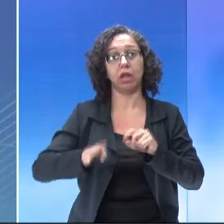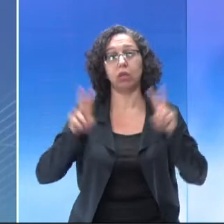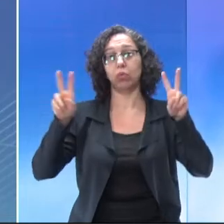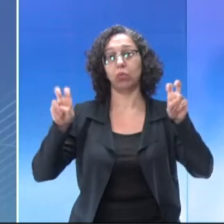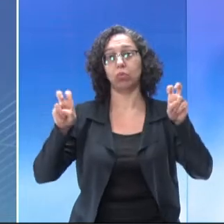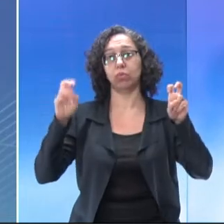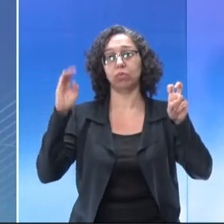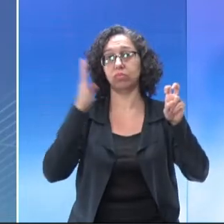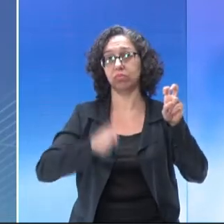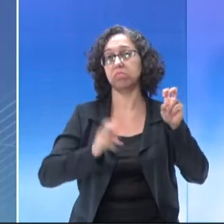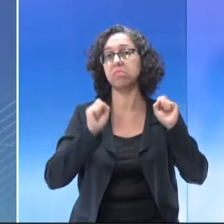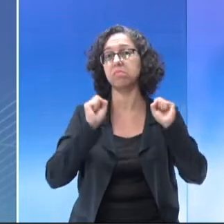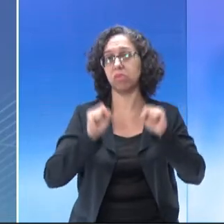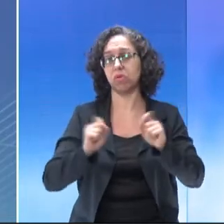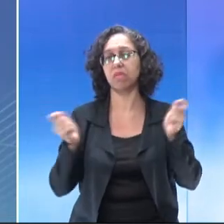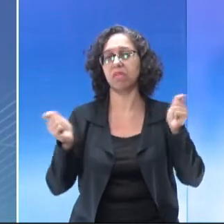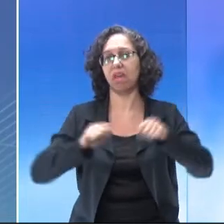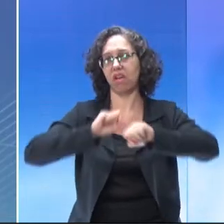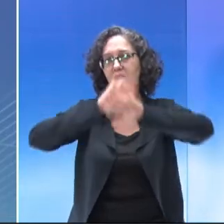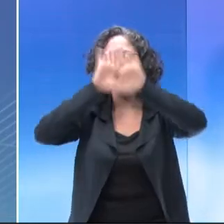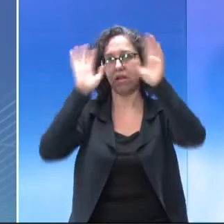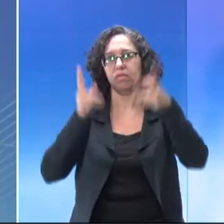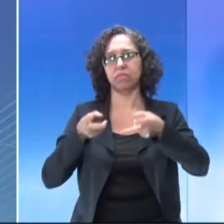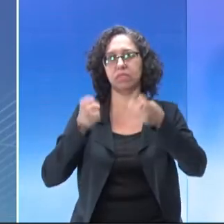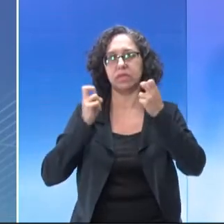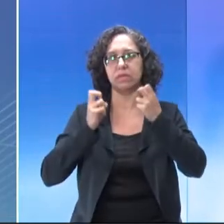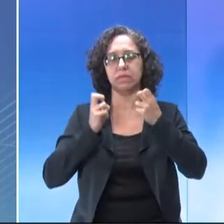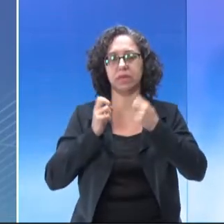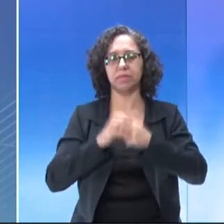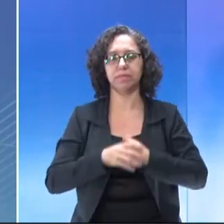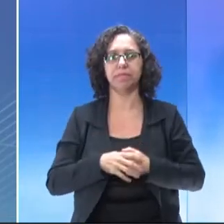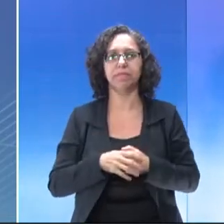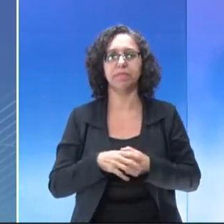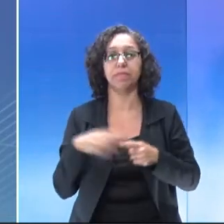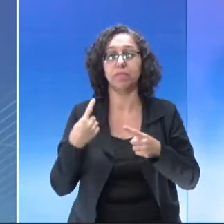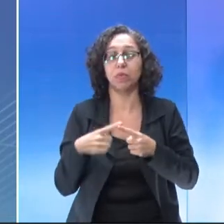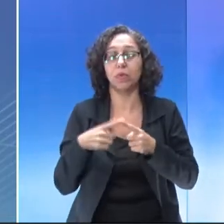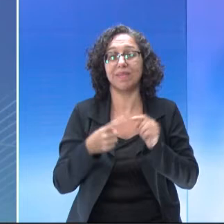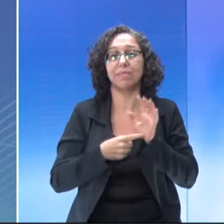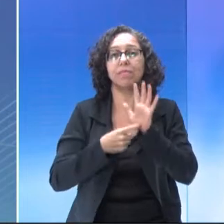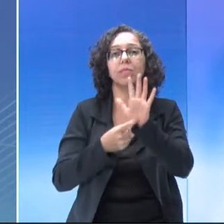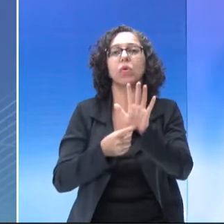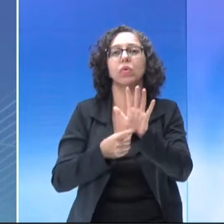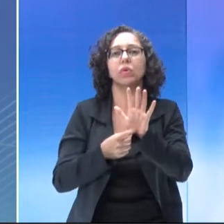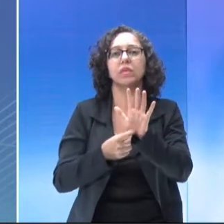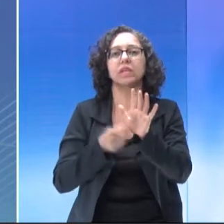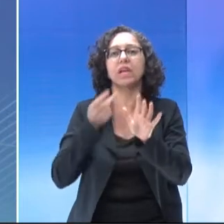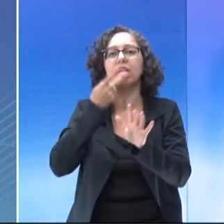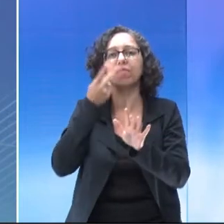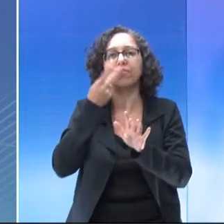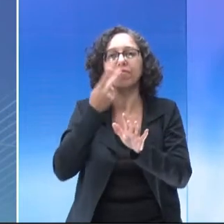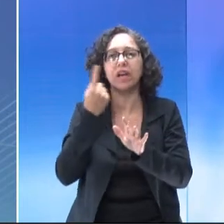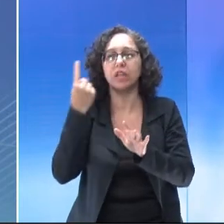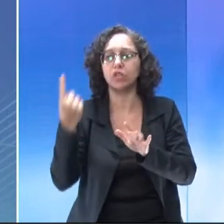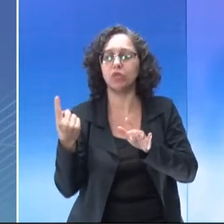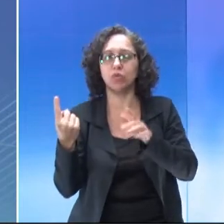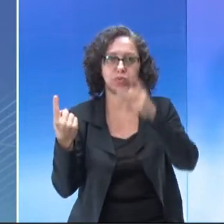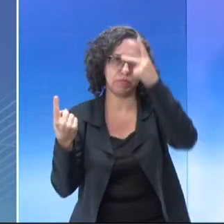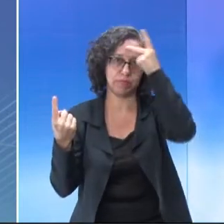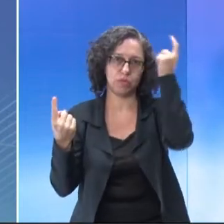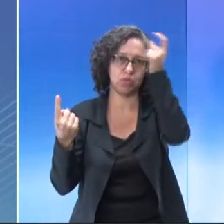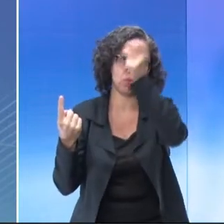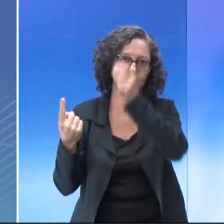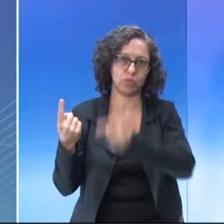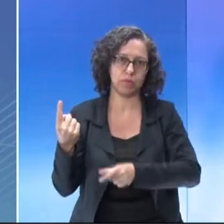quis usar aspas e é perfeitamente correto. Marcar um discurso. O que é um discurso? É uma fala de uma